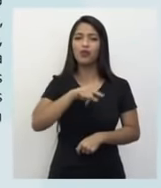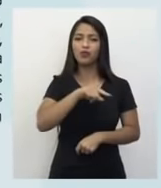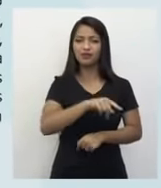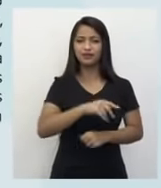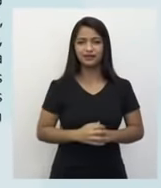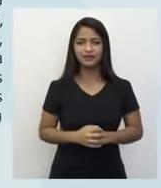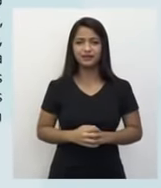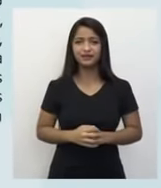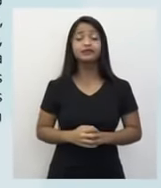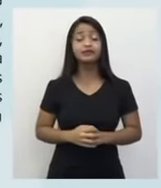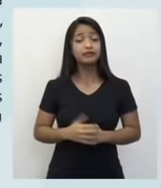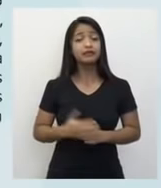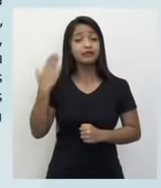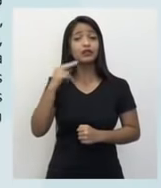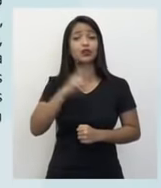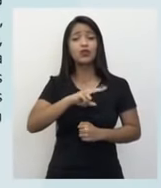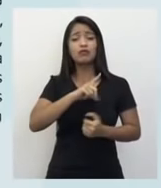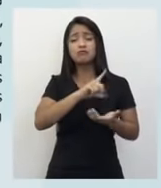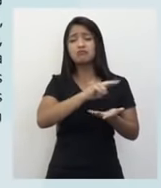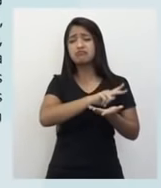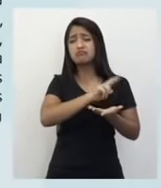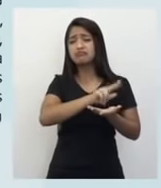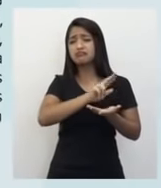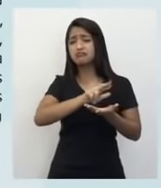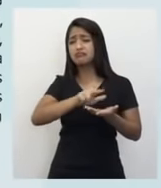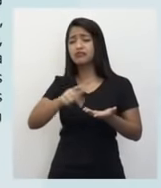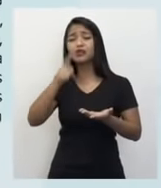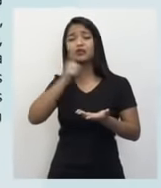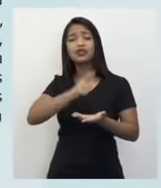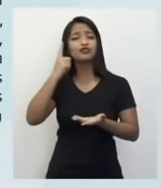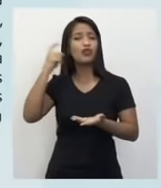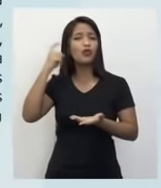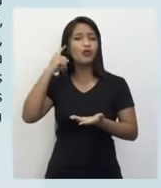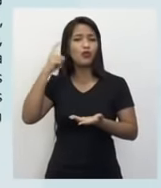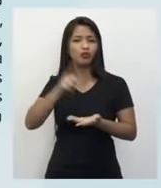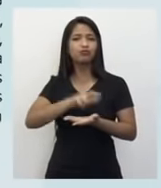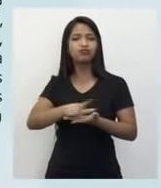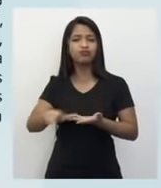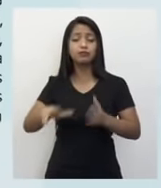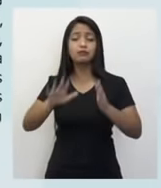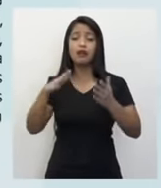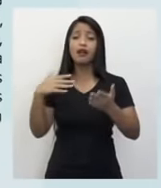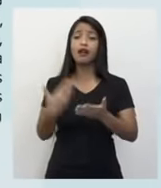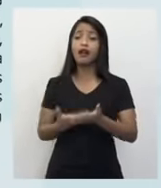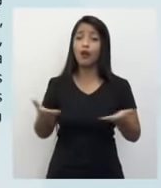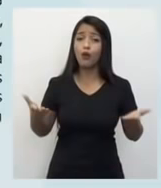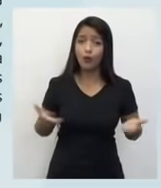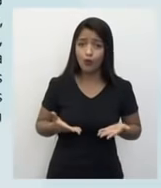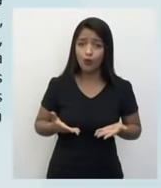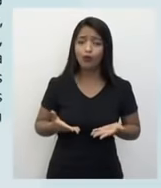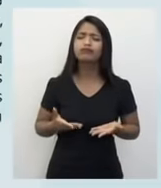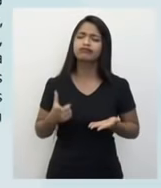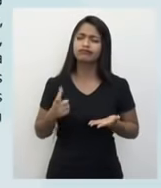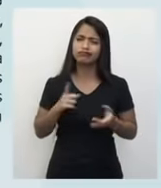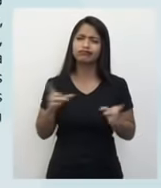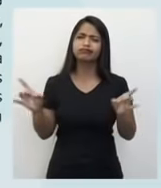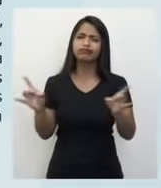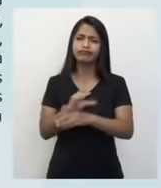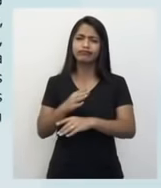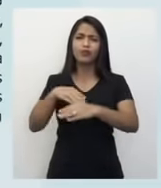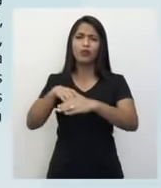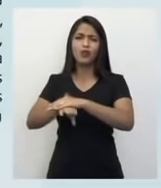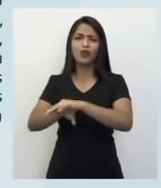diversos recursos utilizados para fazer os mais variados sons. Mas nos dias atuais, existem bancos de sons com até 50